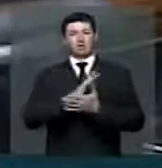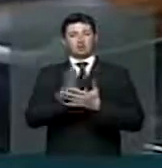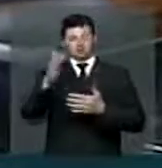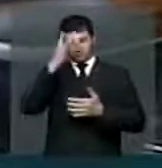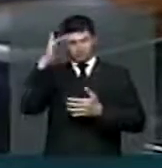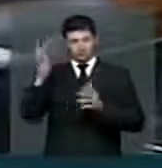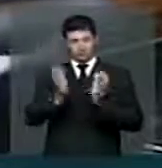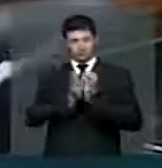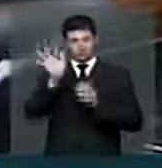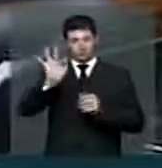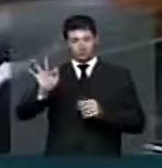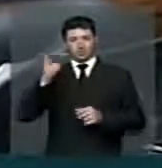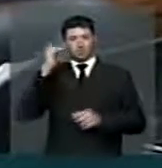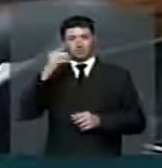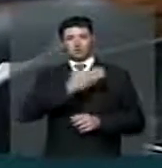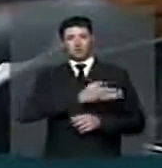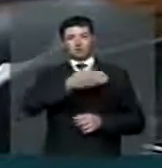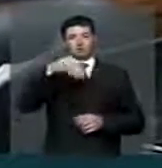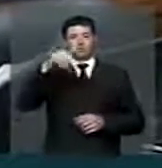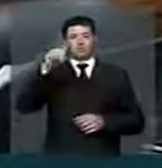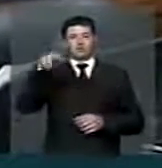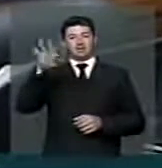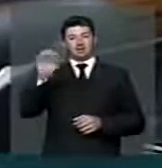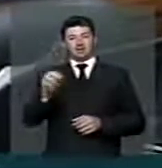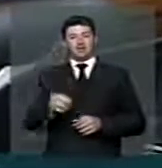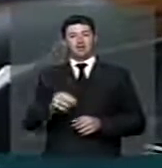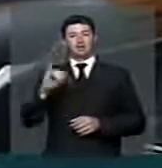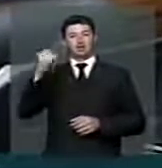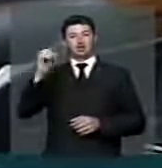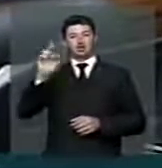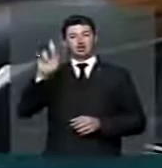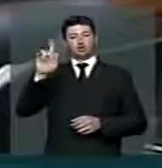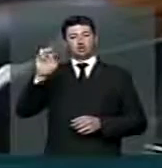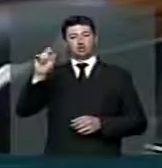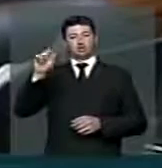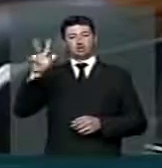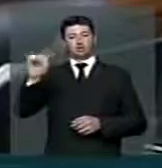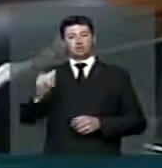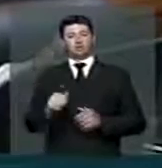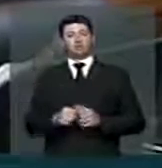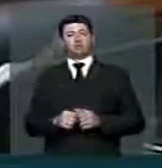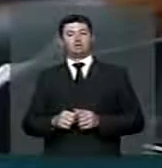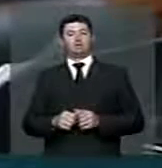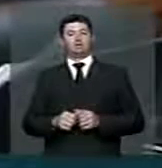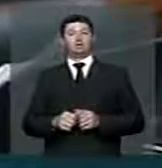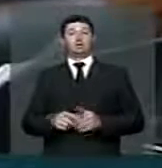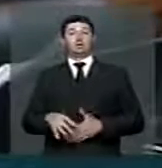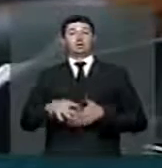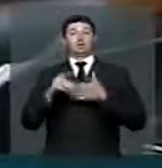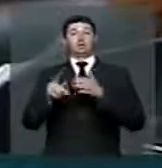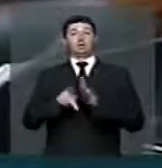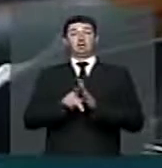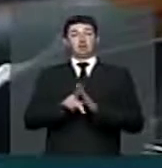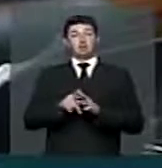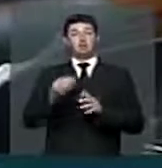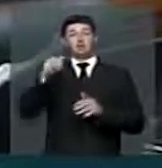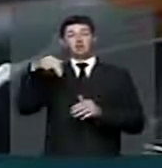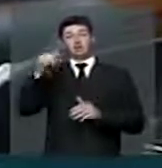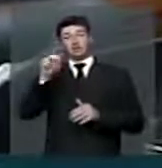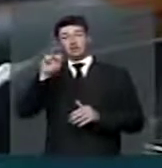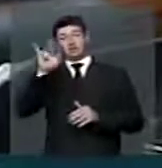bancada federal, o deputado Manato estava presente, o deputado Jorge Silva estava presente, representantes da deputada Irine, da senadora Ana